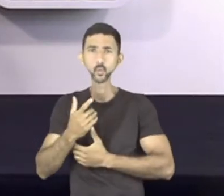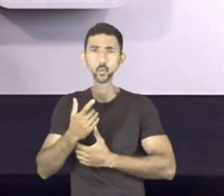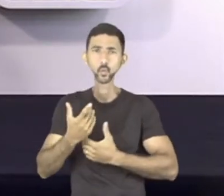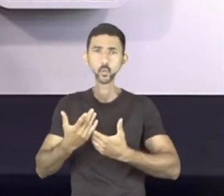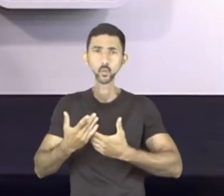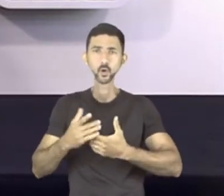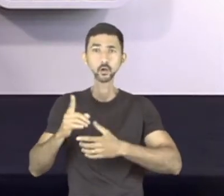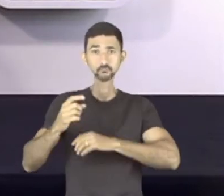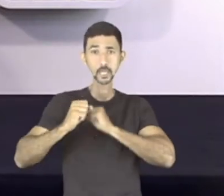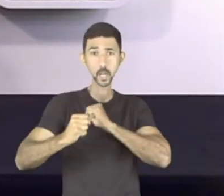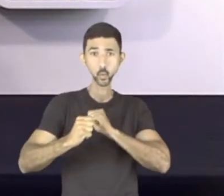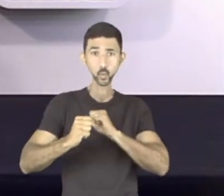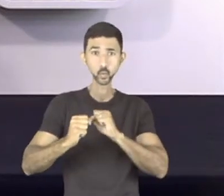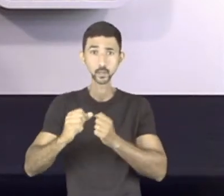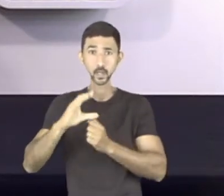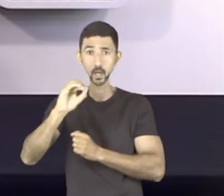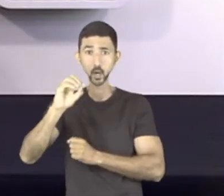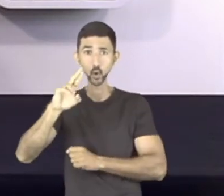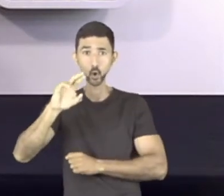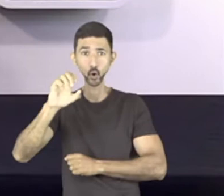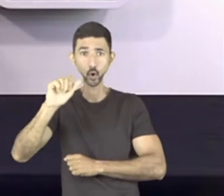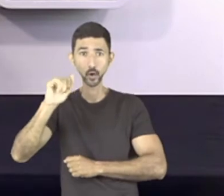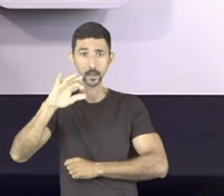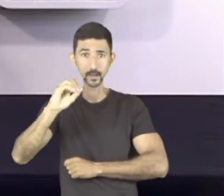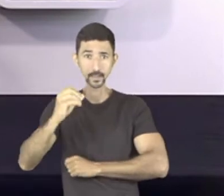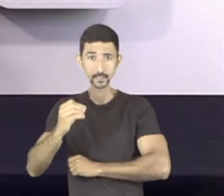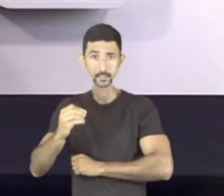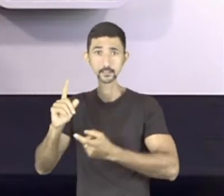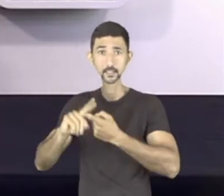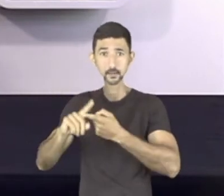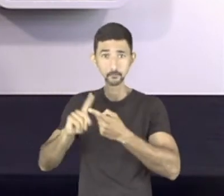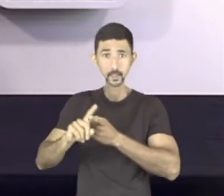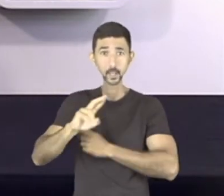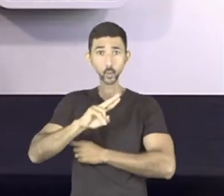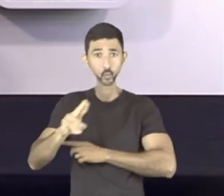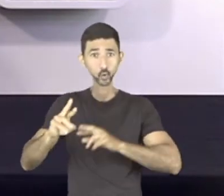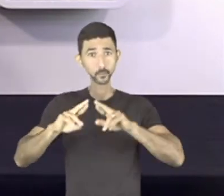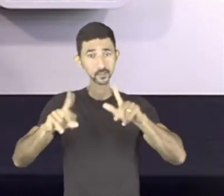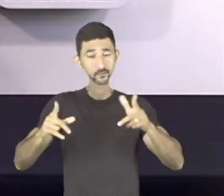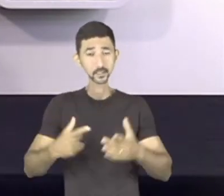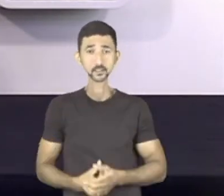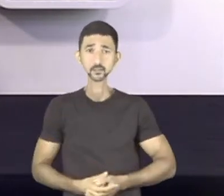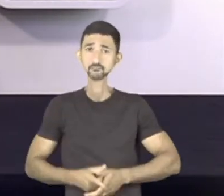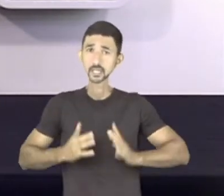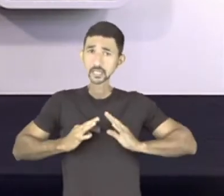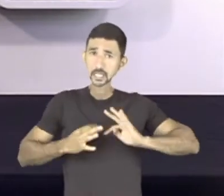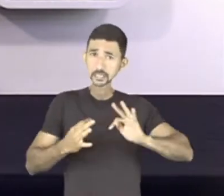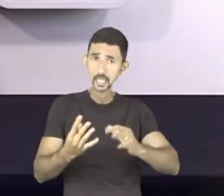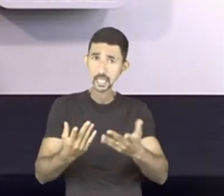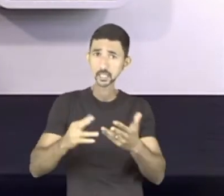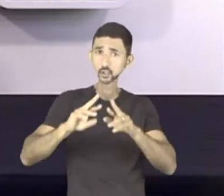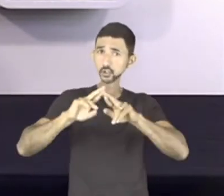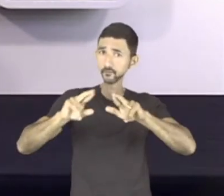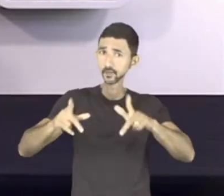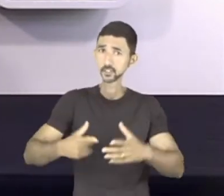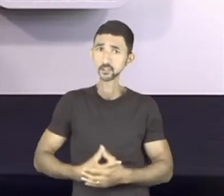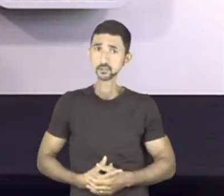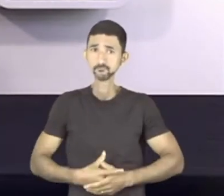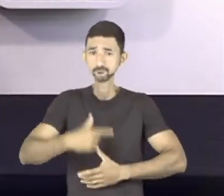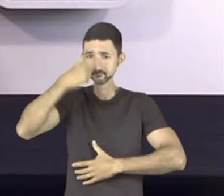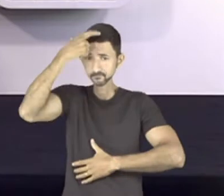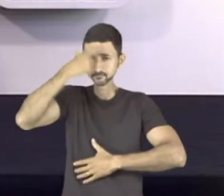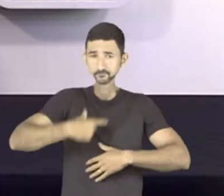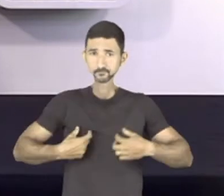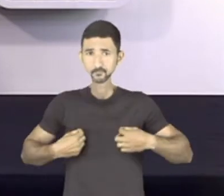coreana, os nomes eles vão ser em coreano. O nome das técnicas, nome das